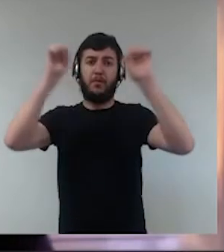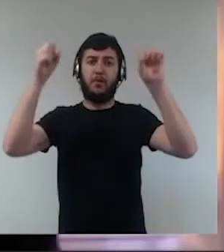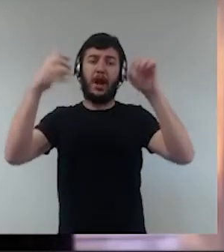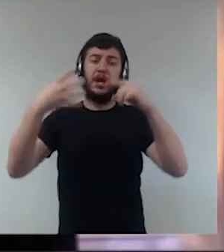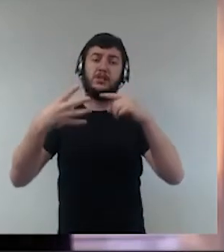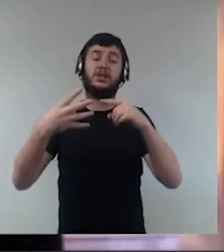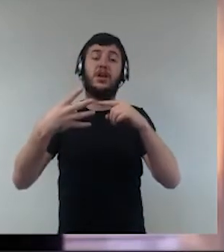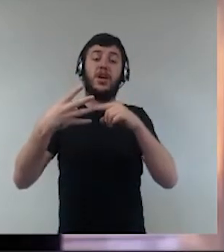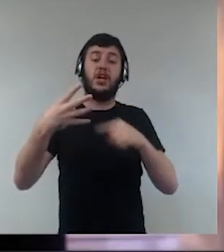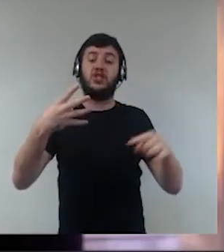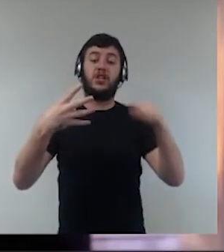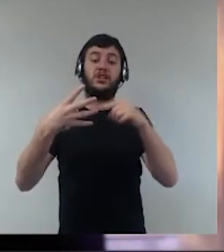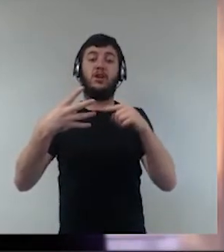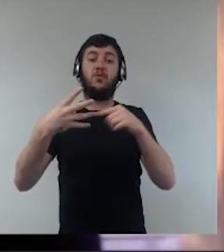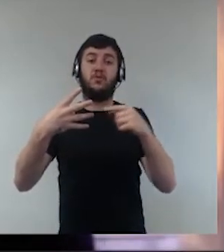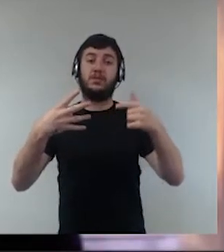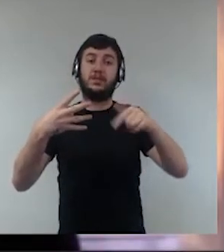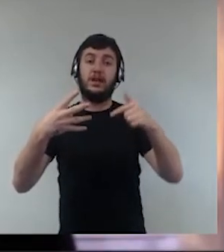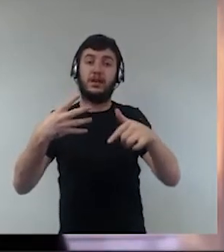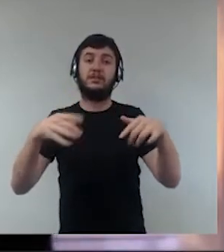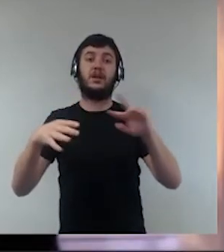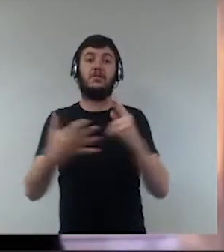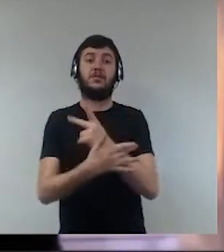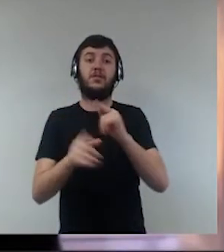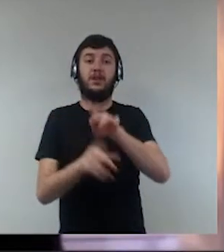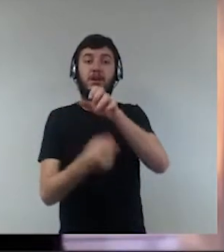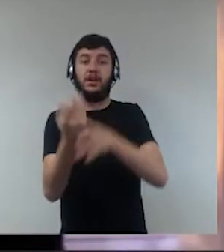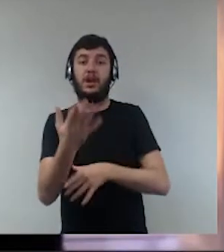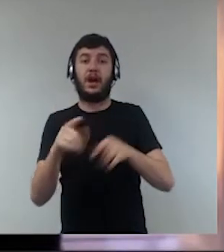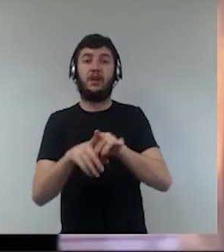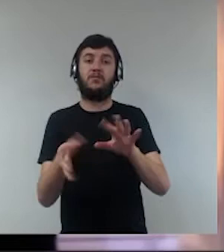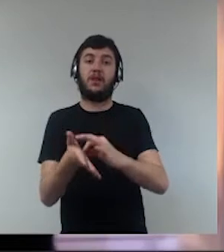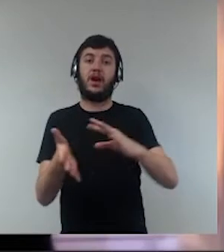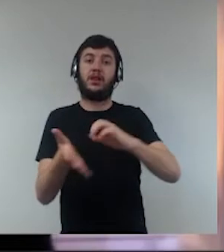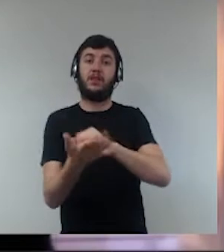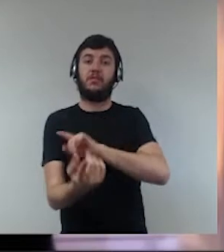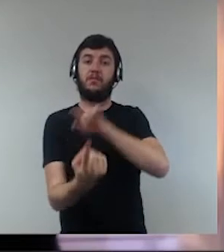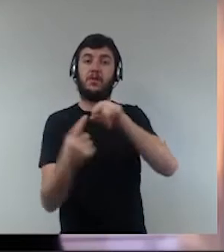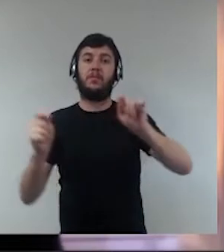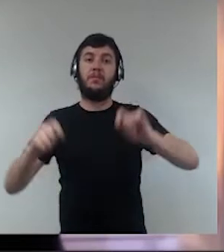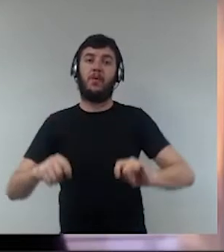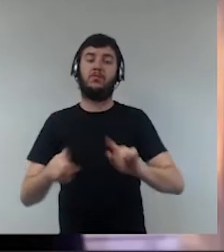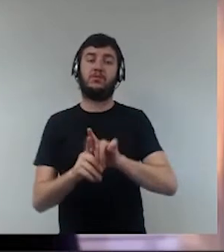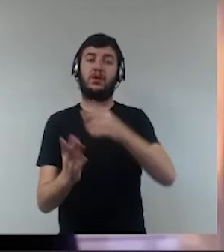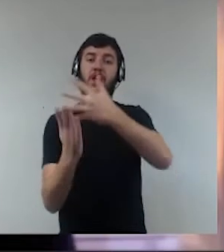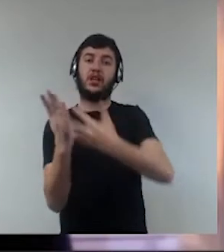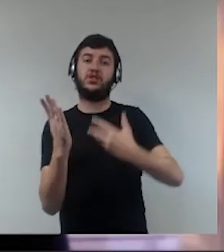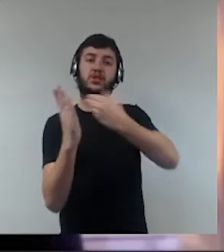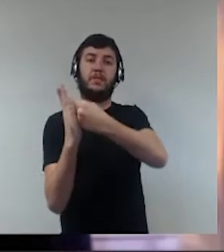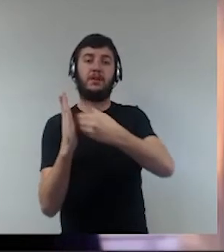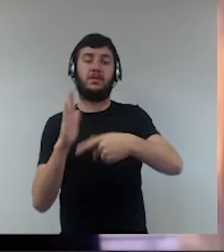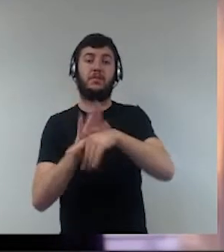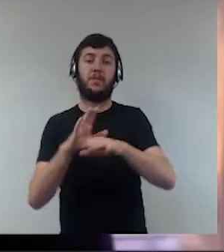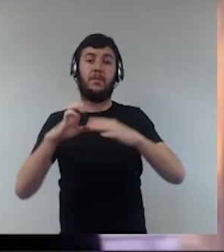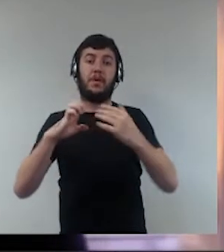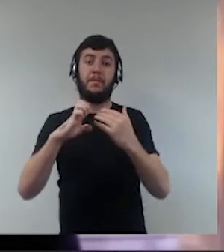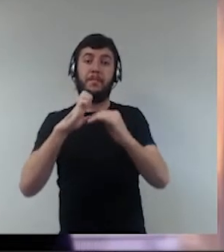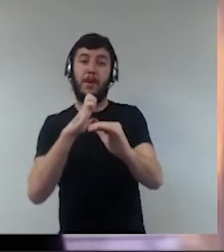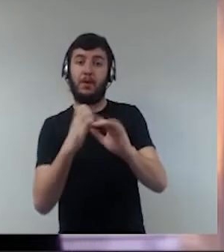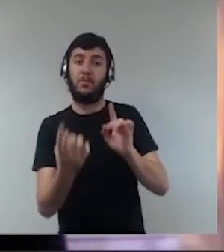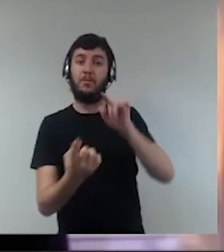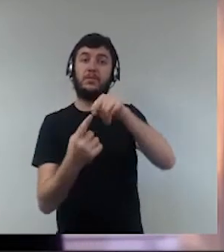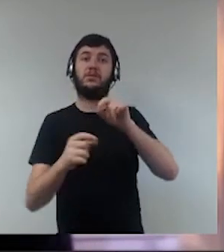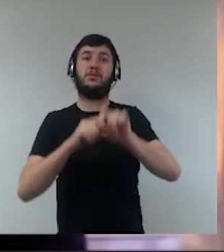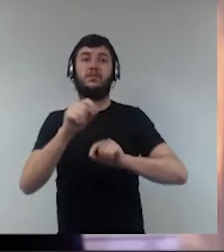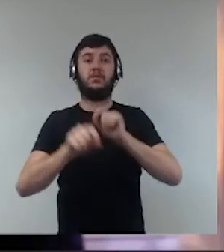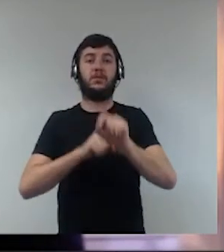esse cadastro de e-mails a fim de realizarem citações e intimações por e-mail, a fim de,